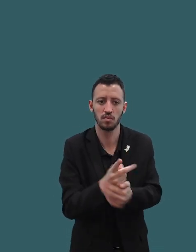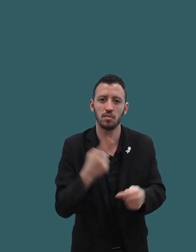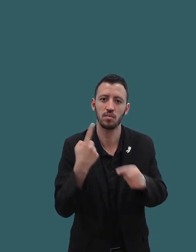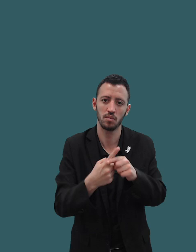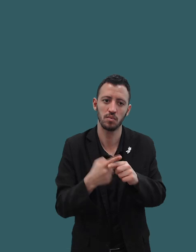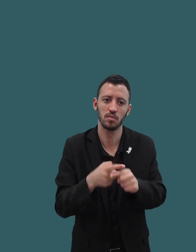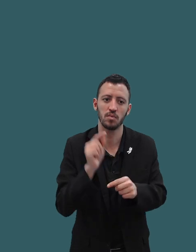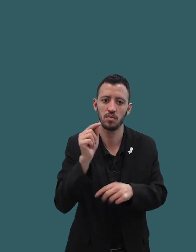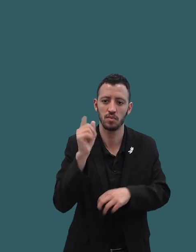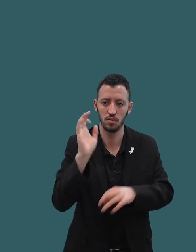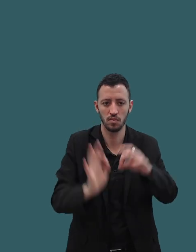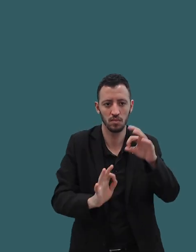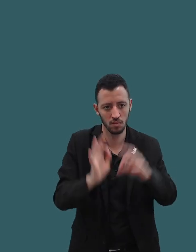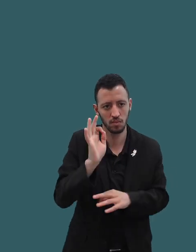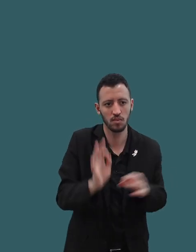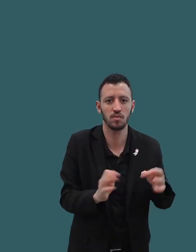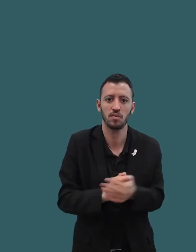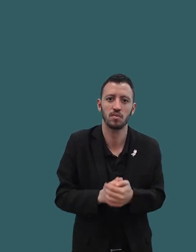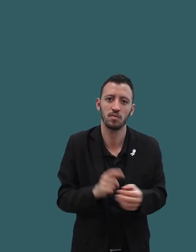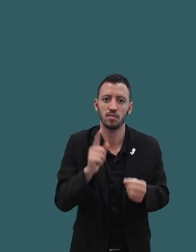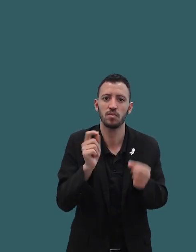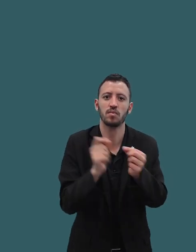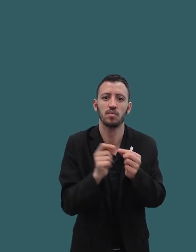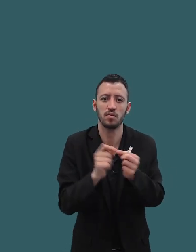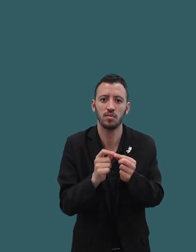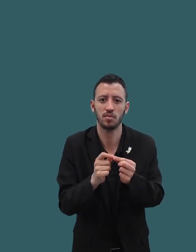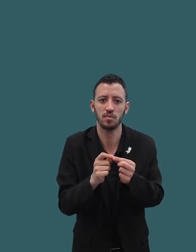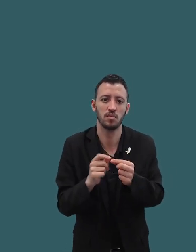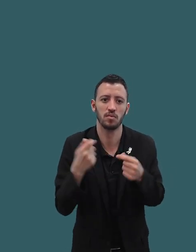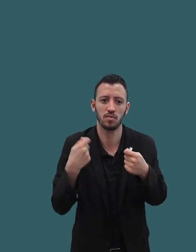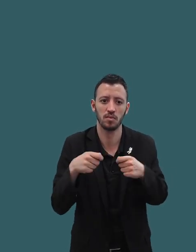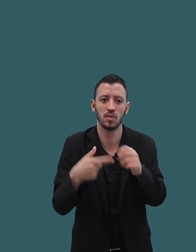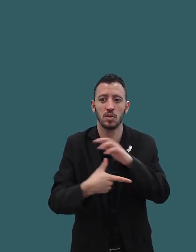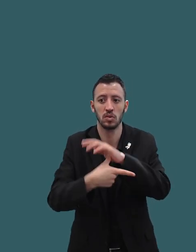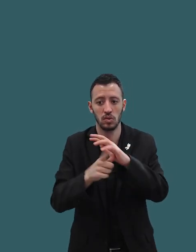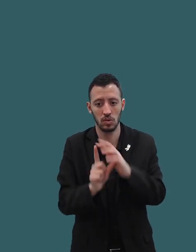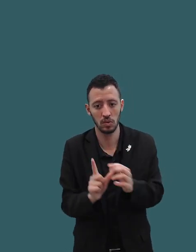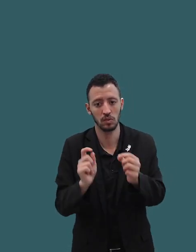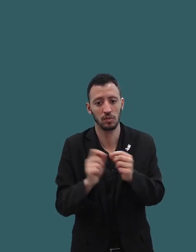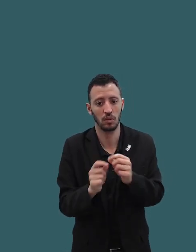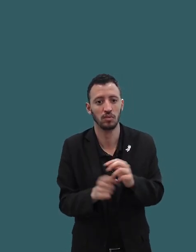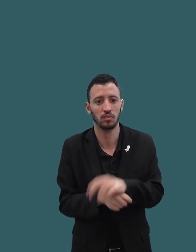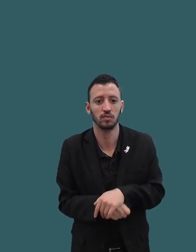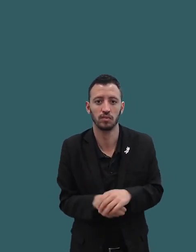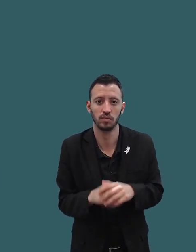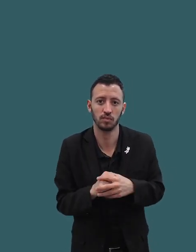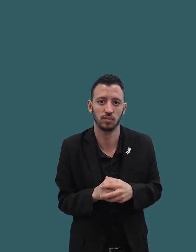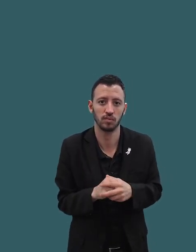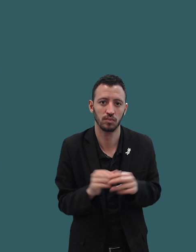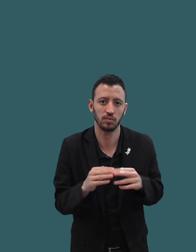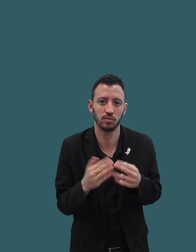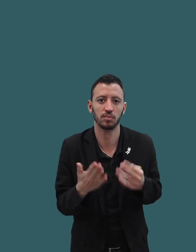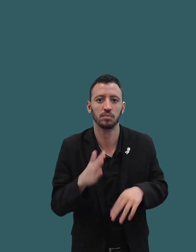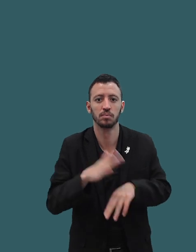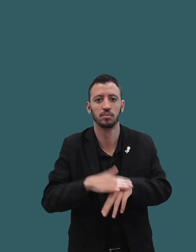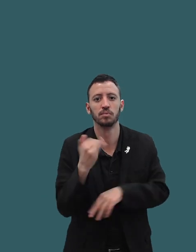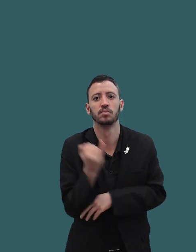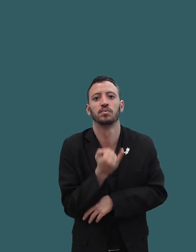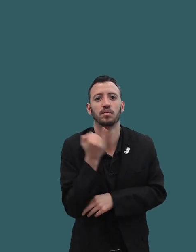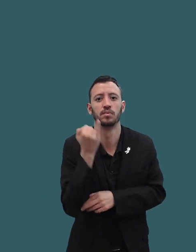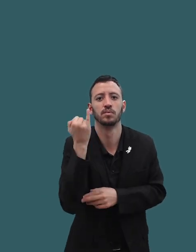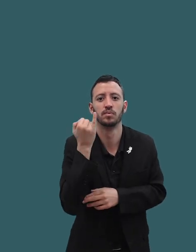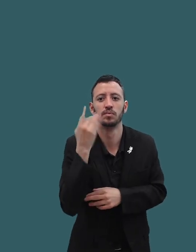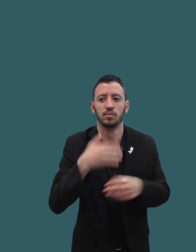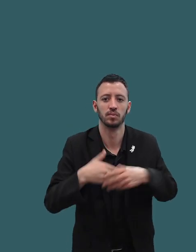é isso, é um planejamento que é feito com muita antecedência. Enfim, o mais importante é